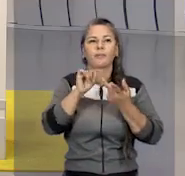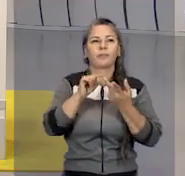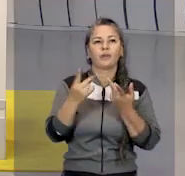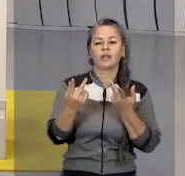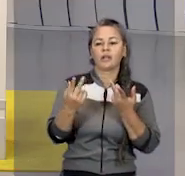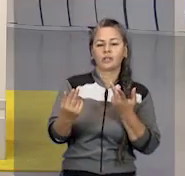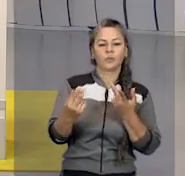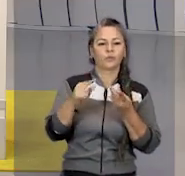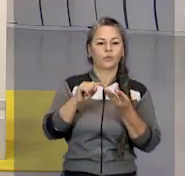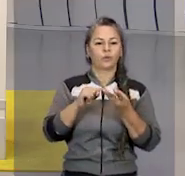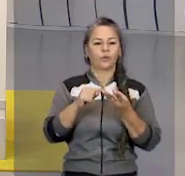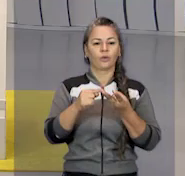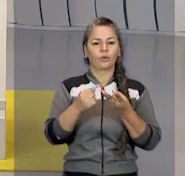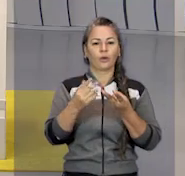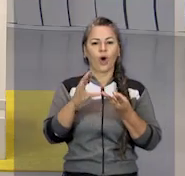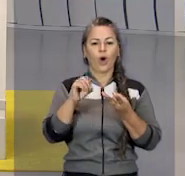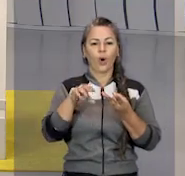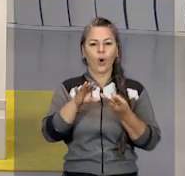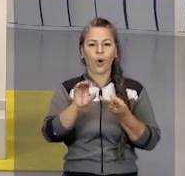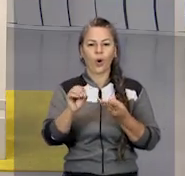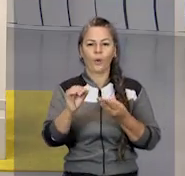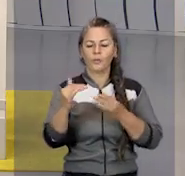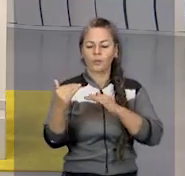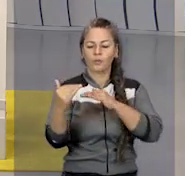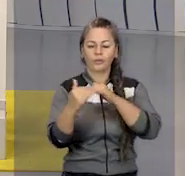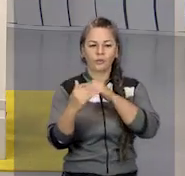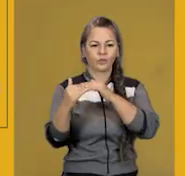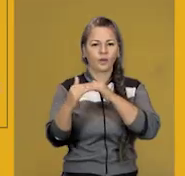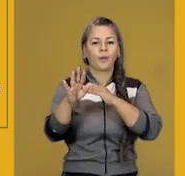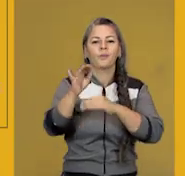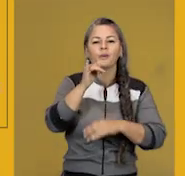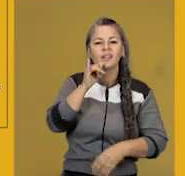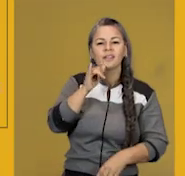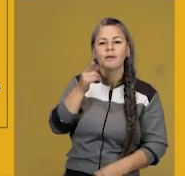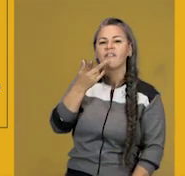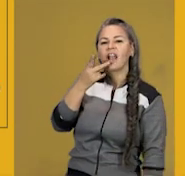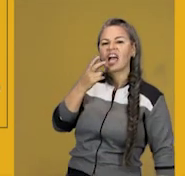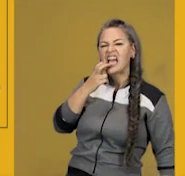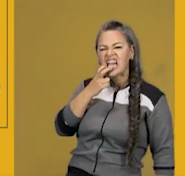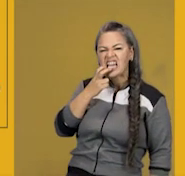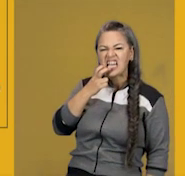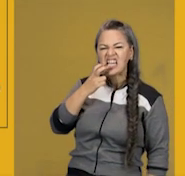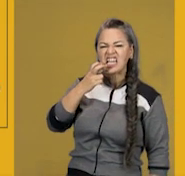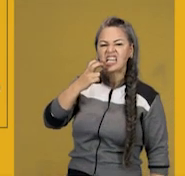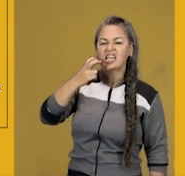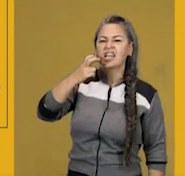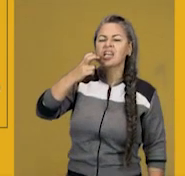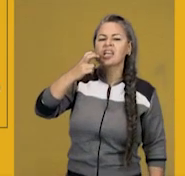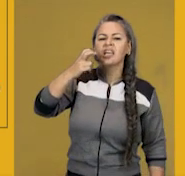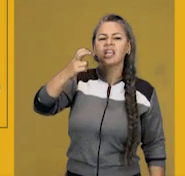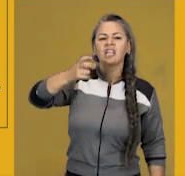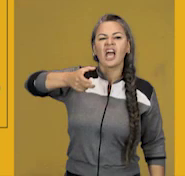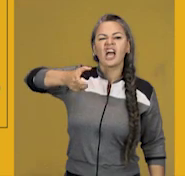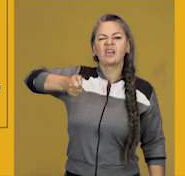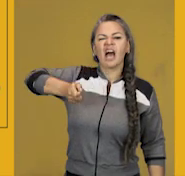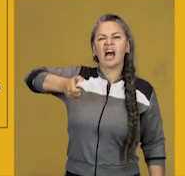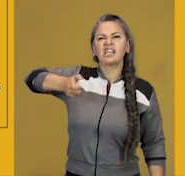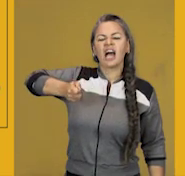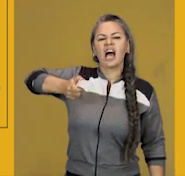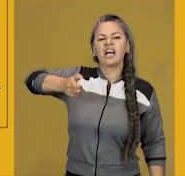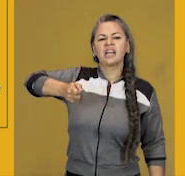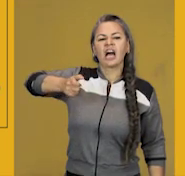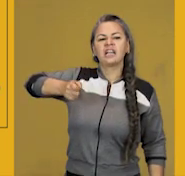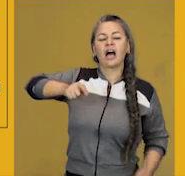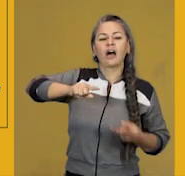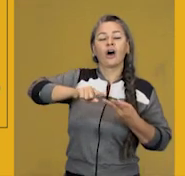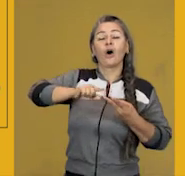ok? Então quando ele fala lá, grita igual buzina, é comparação. Fria